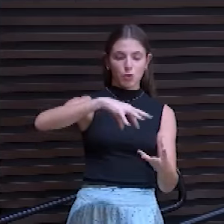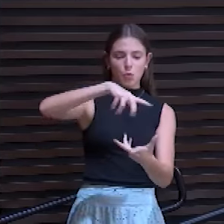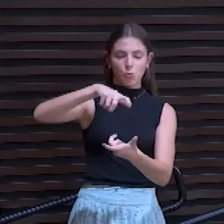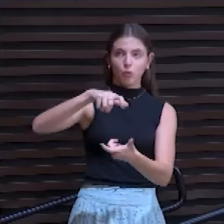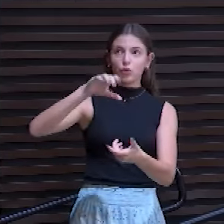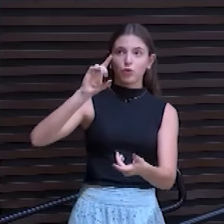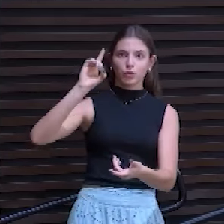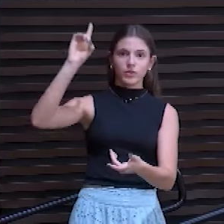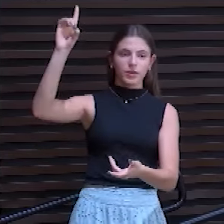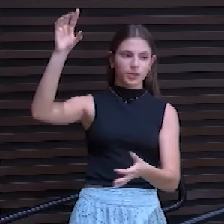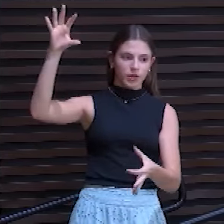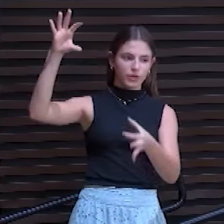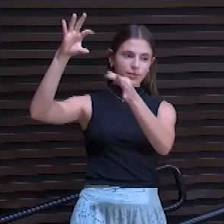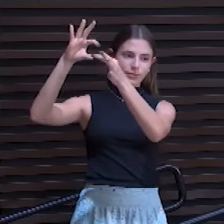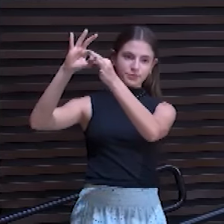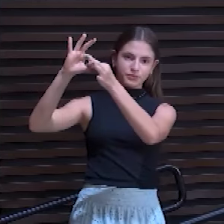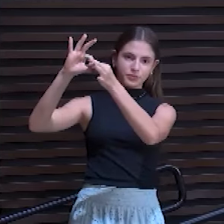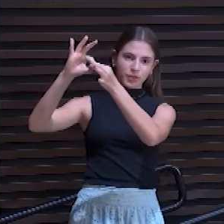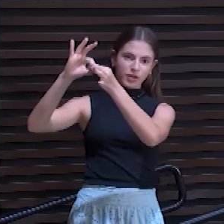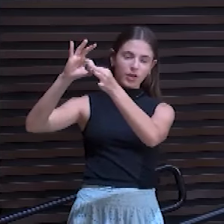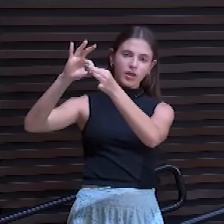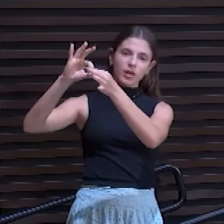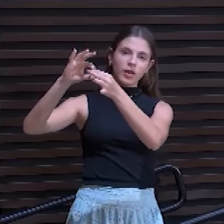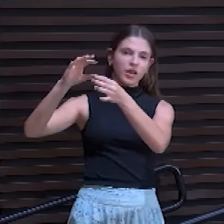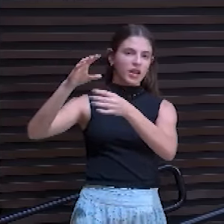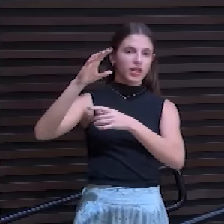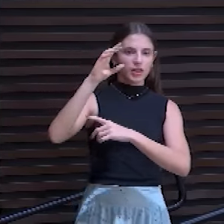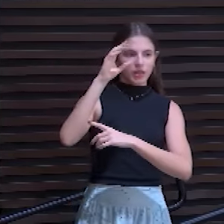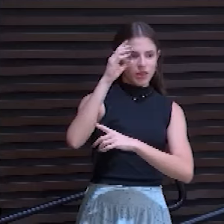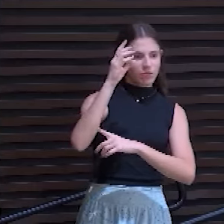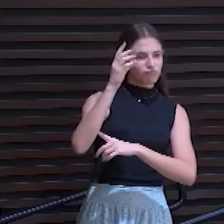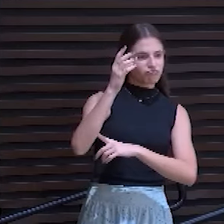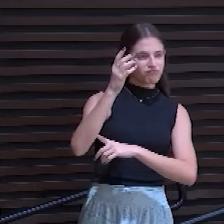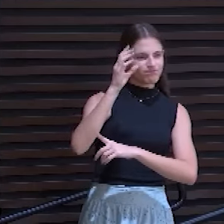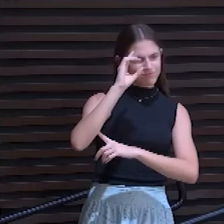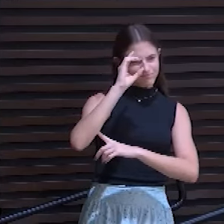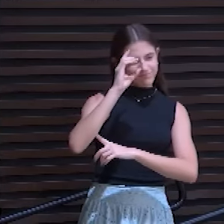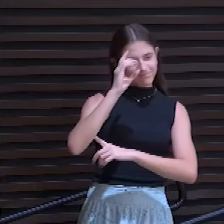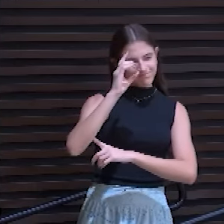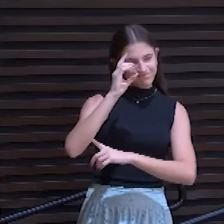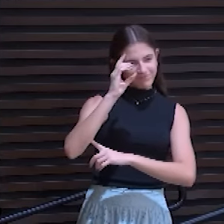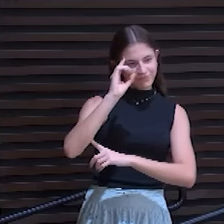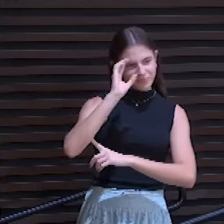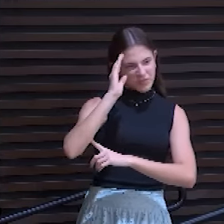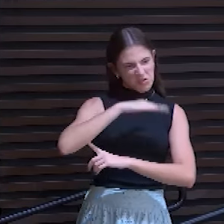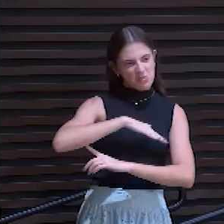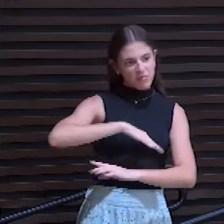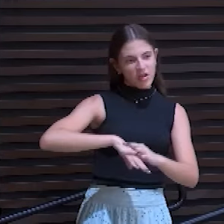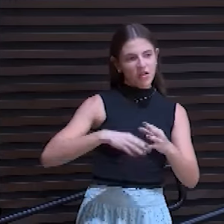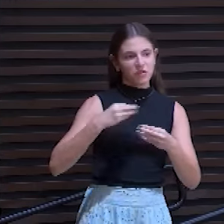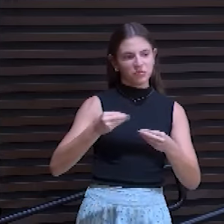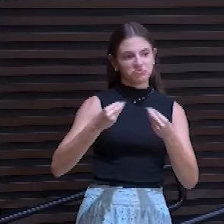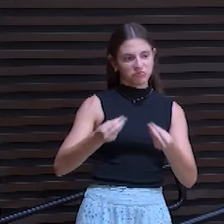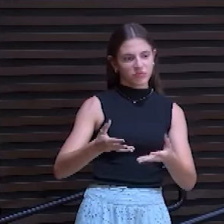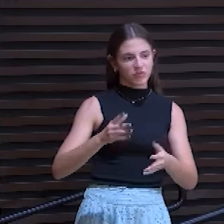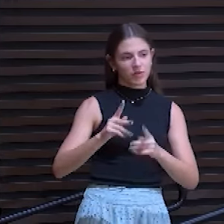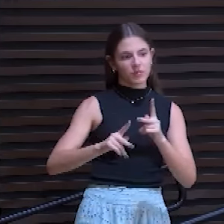não imputando aos homens as suas transgressões, e nos confiou a palavra da